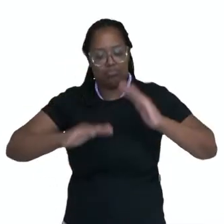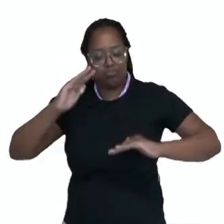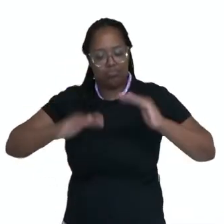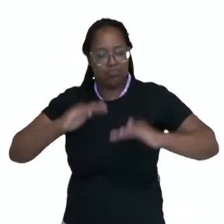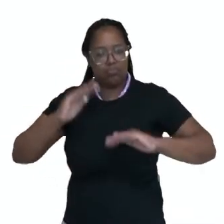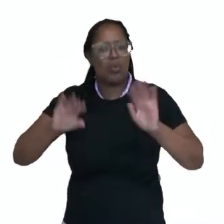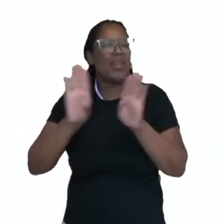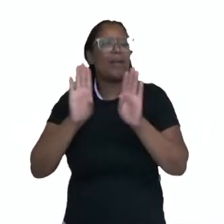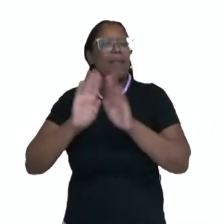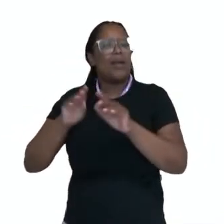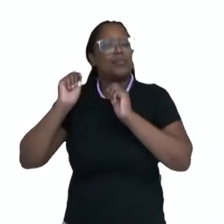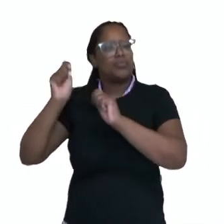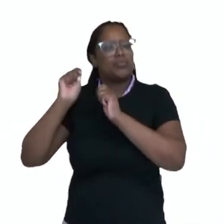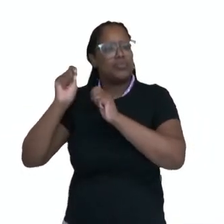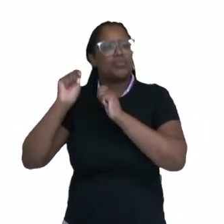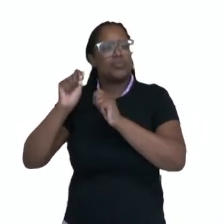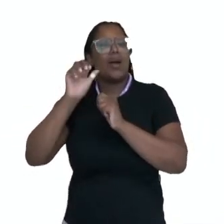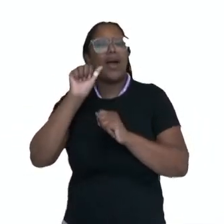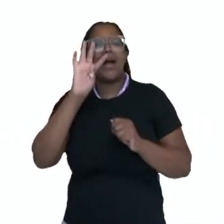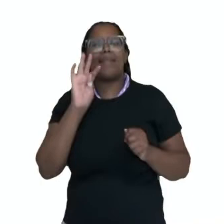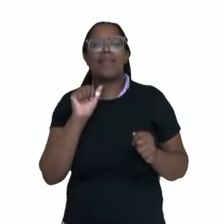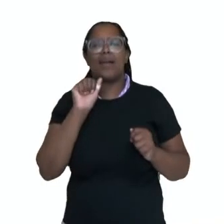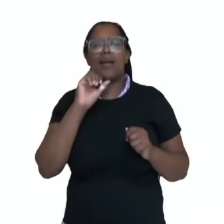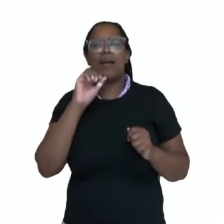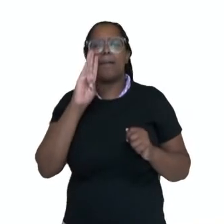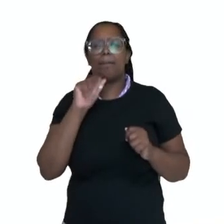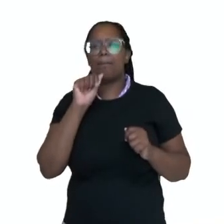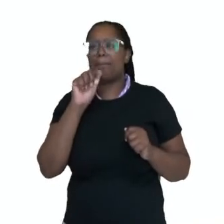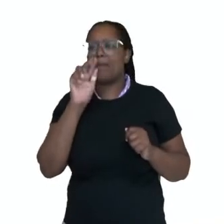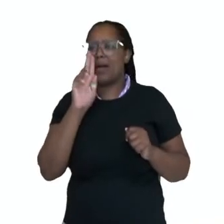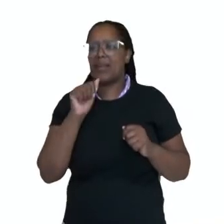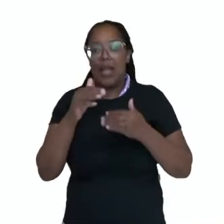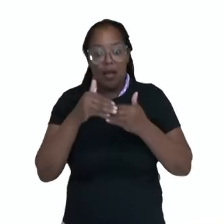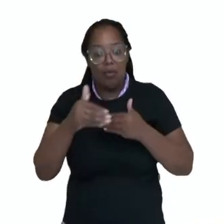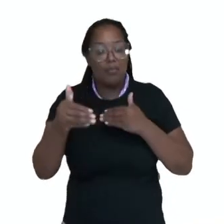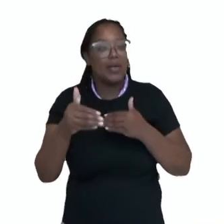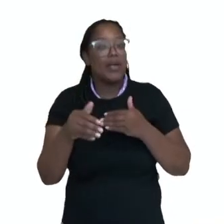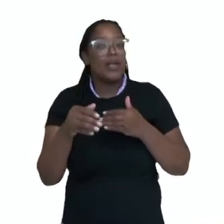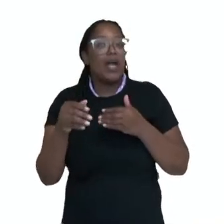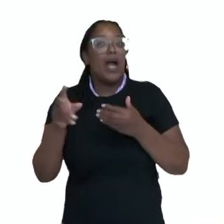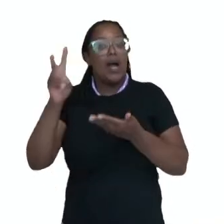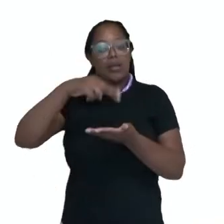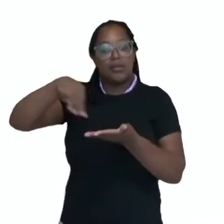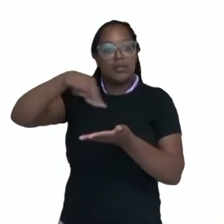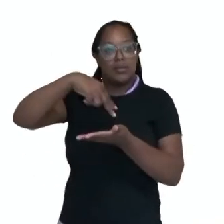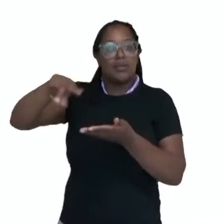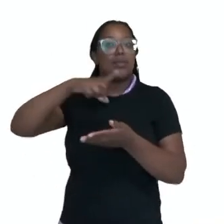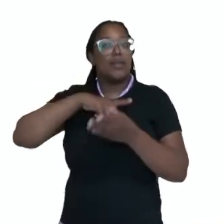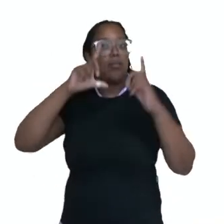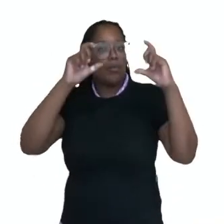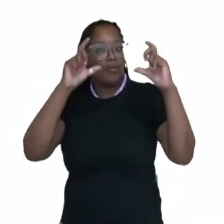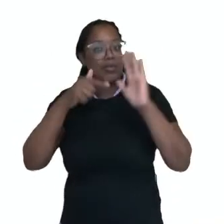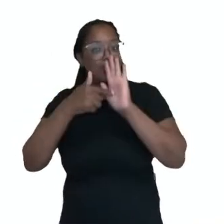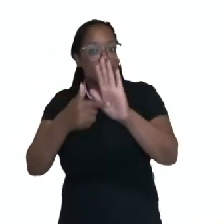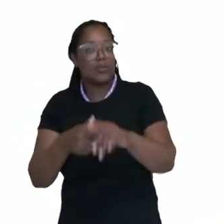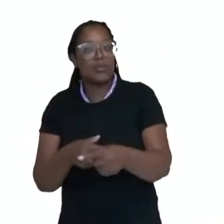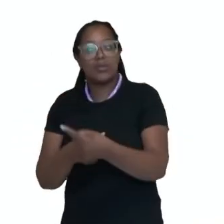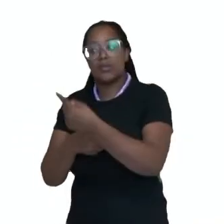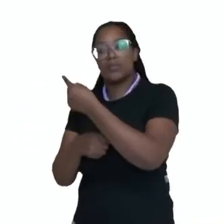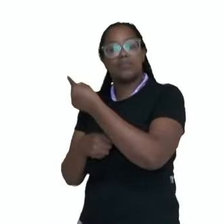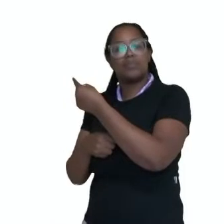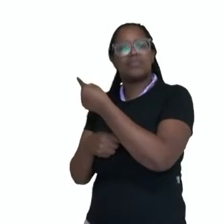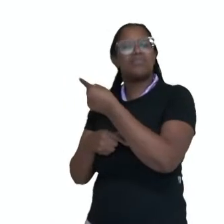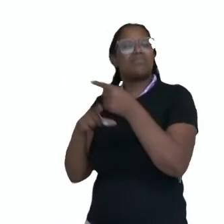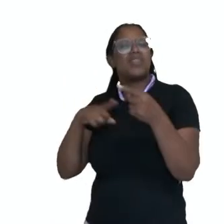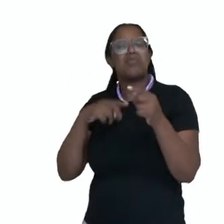acompanham os cantos e danças característicos dos cultos aos orixás. E daí tem uma imagem ali, né? Que é uma imagem onde